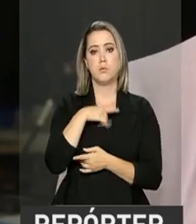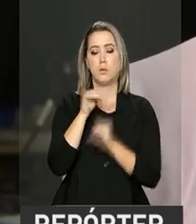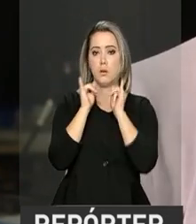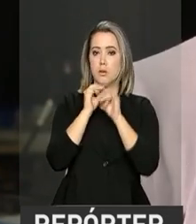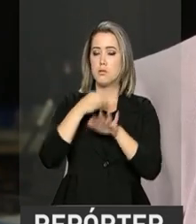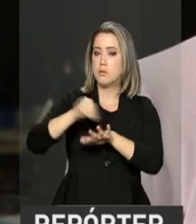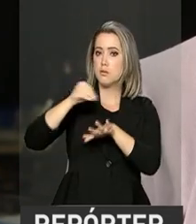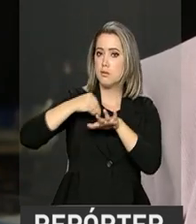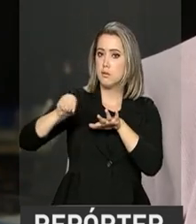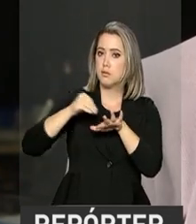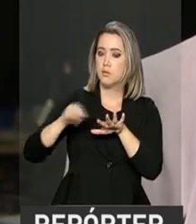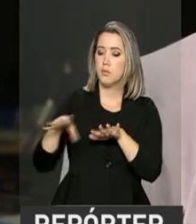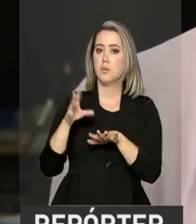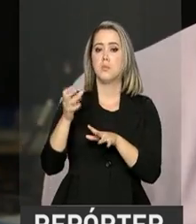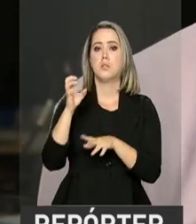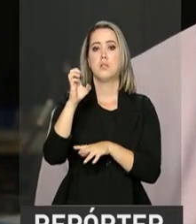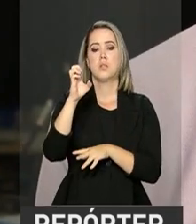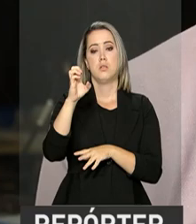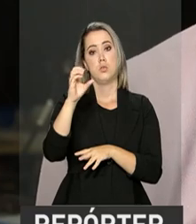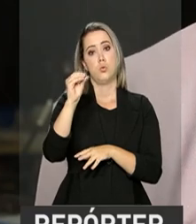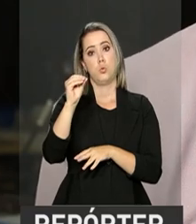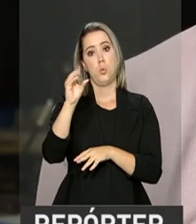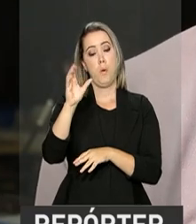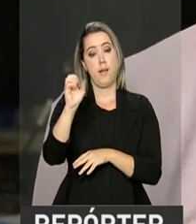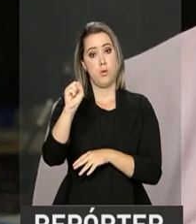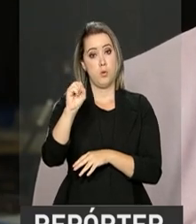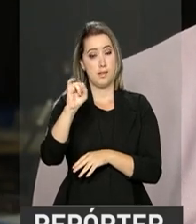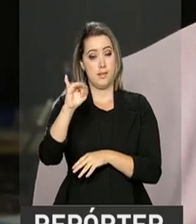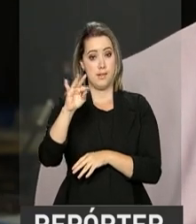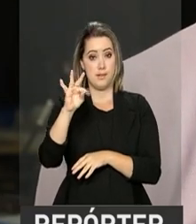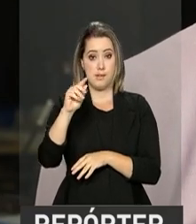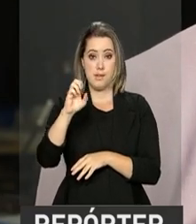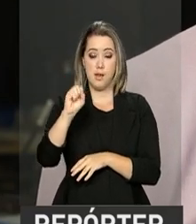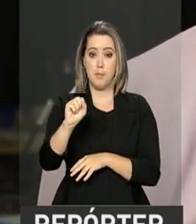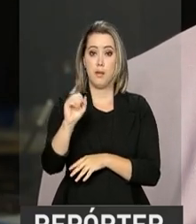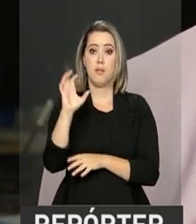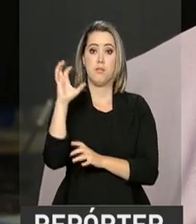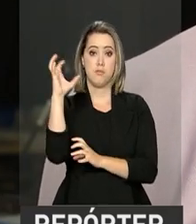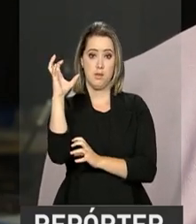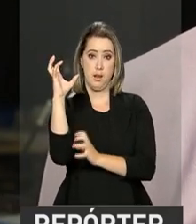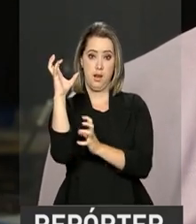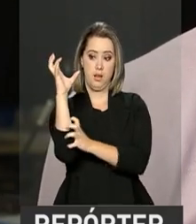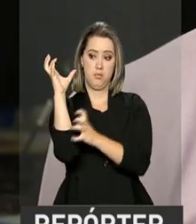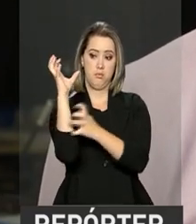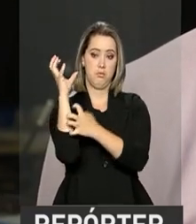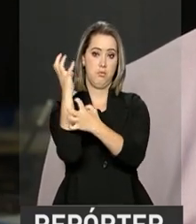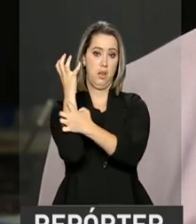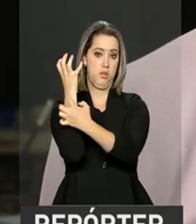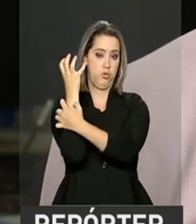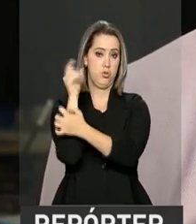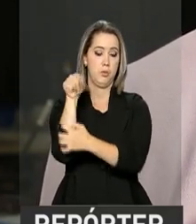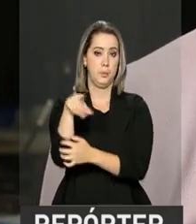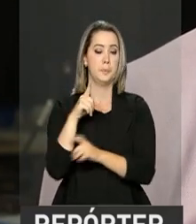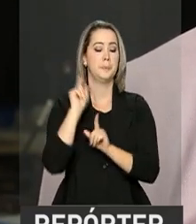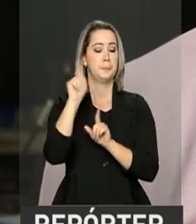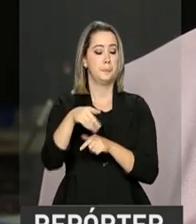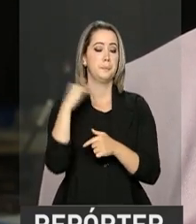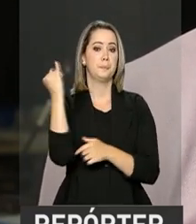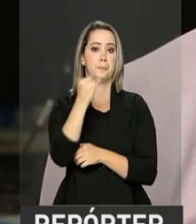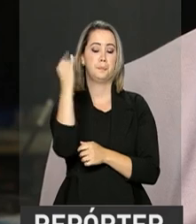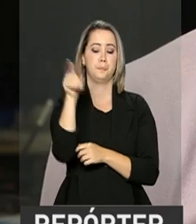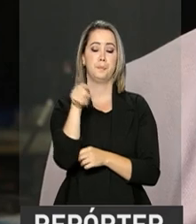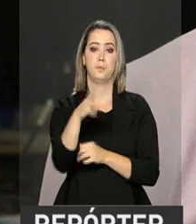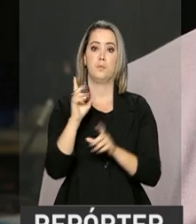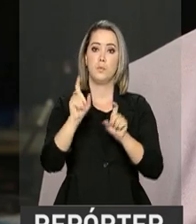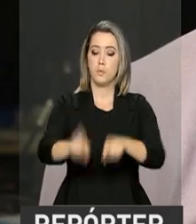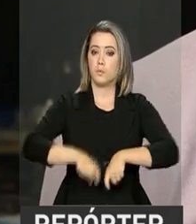informações do ecossistema da Caatinga e também dos padrões de precipitação, os quais são fundamentais para